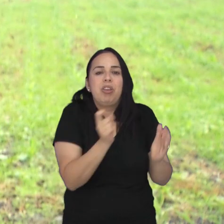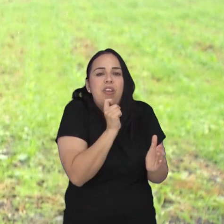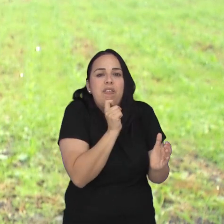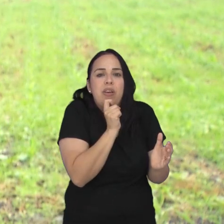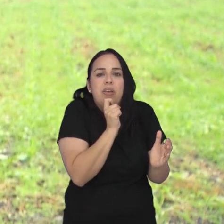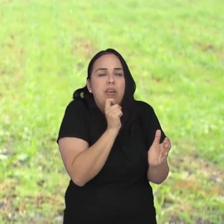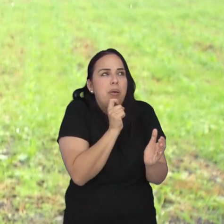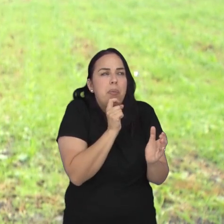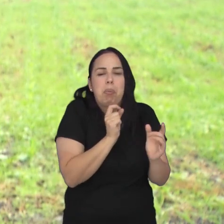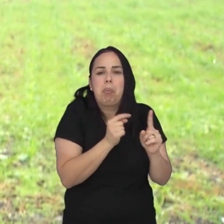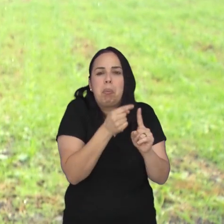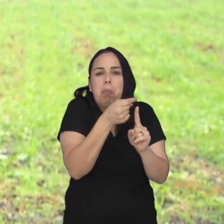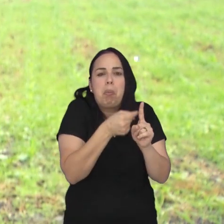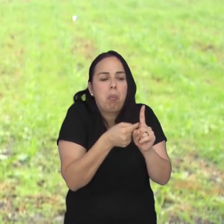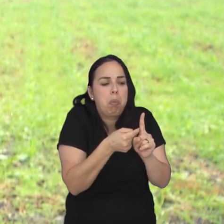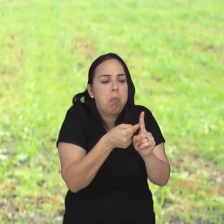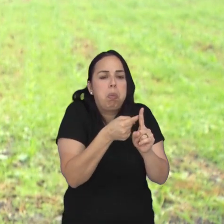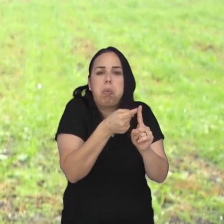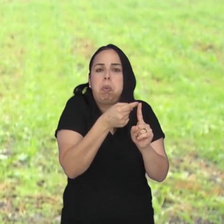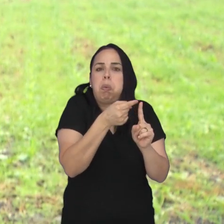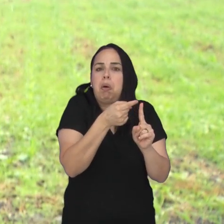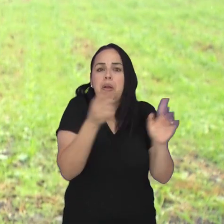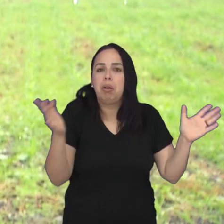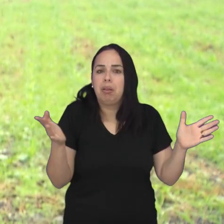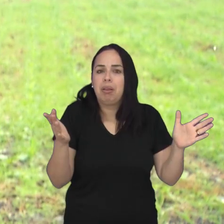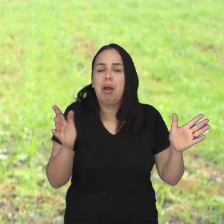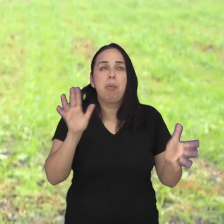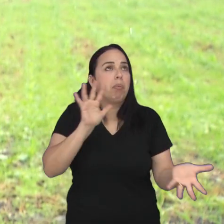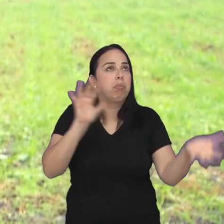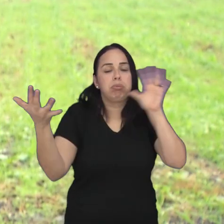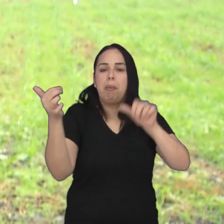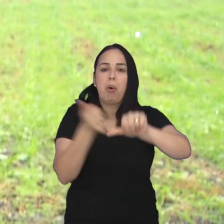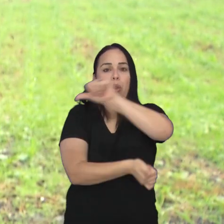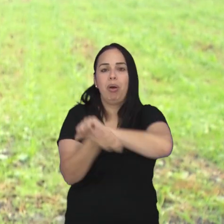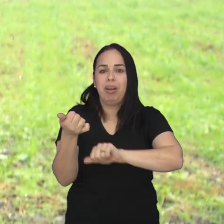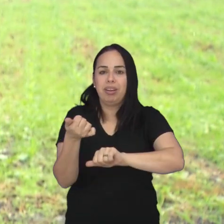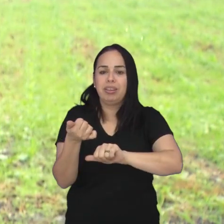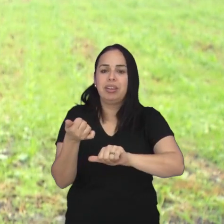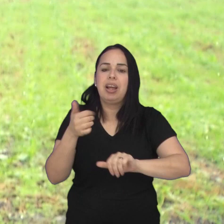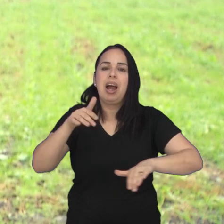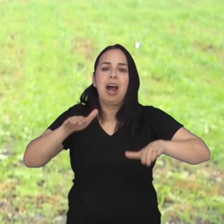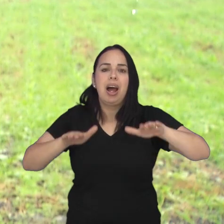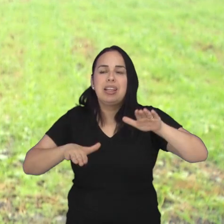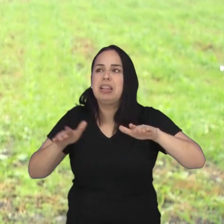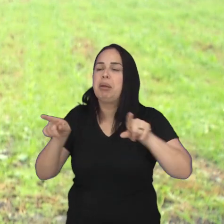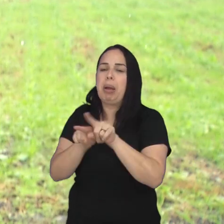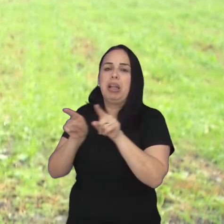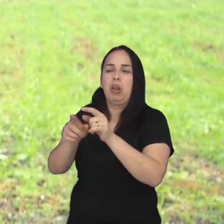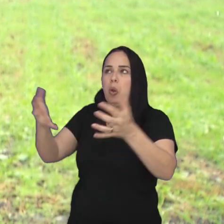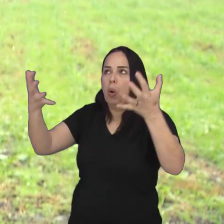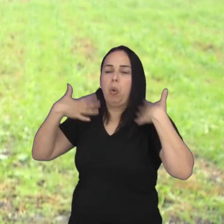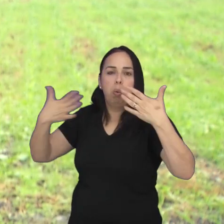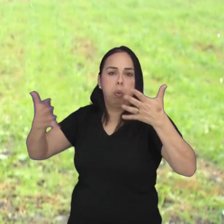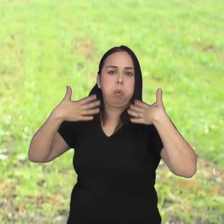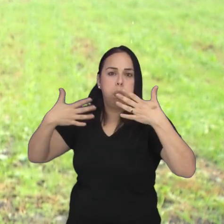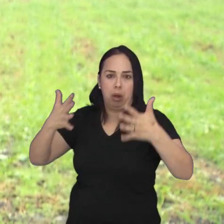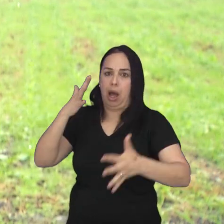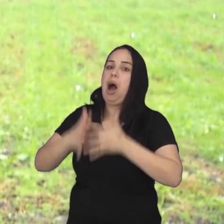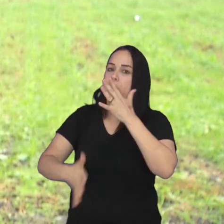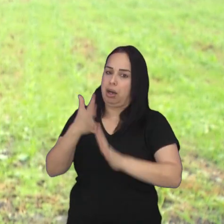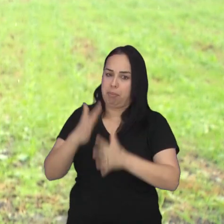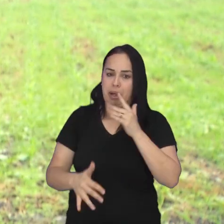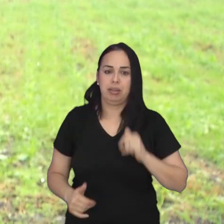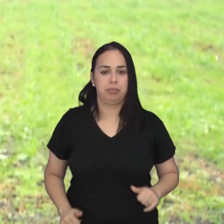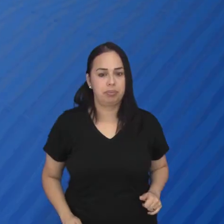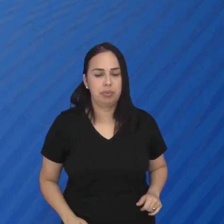não vê mais aquele frio, então mudou totalmente aí o tempo, né? Havendo essas ondas de calor que nos